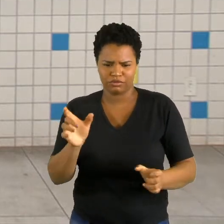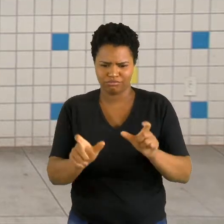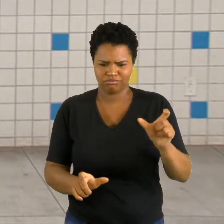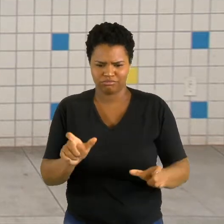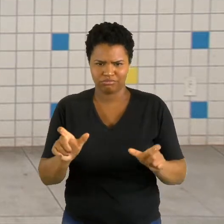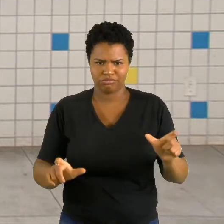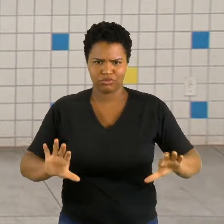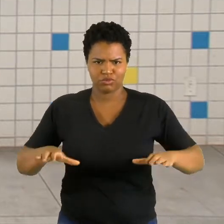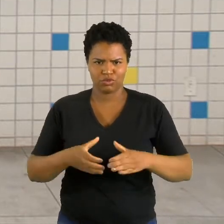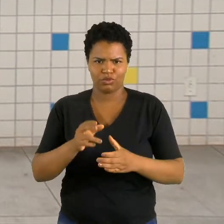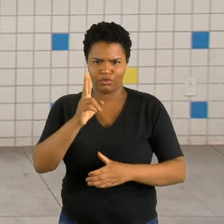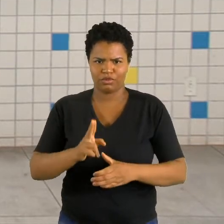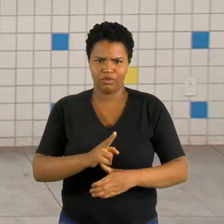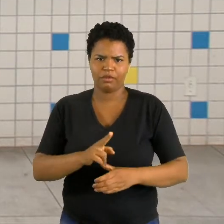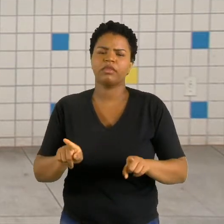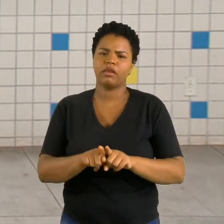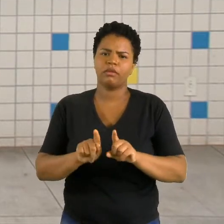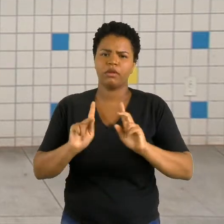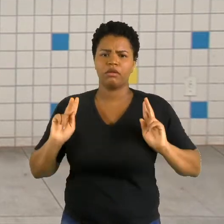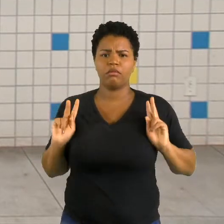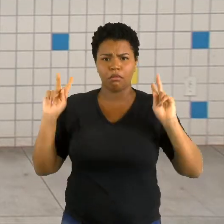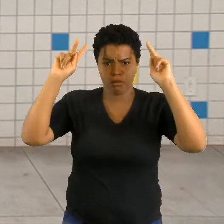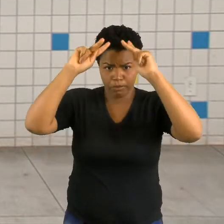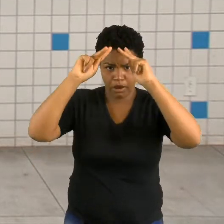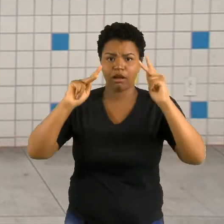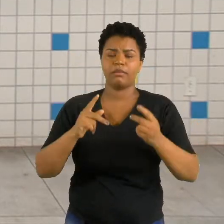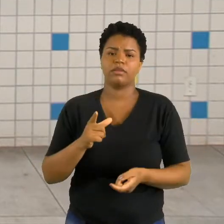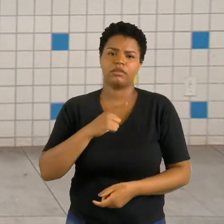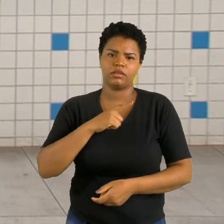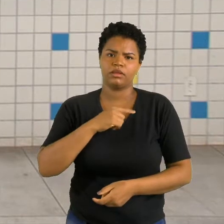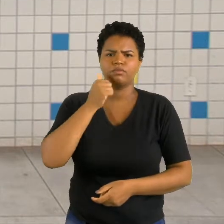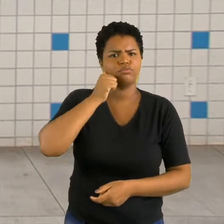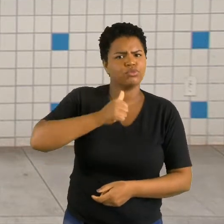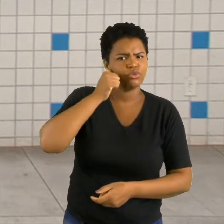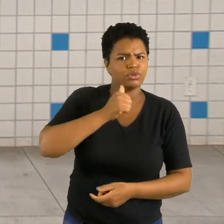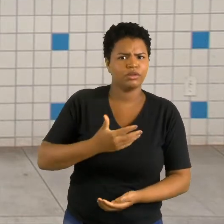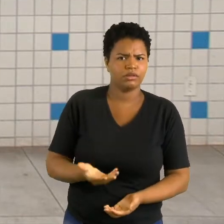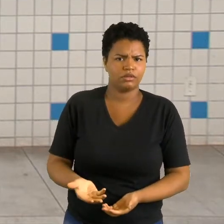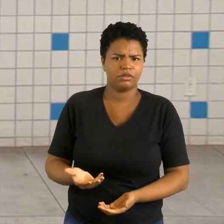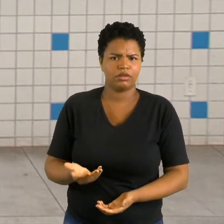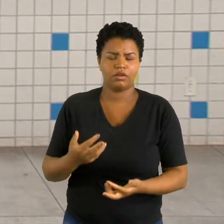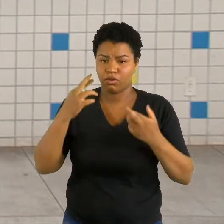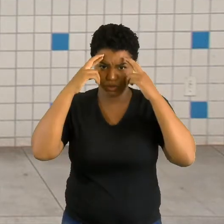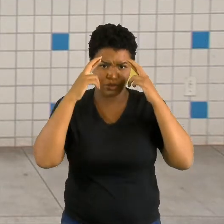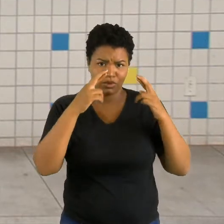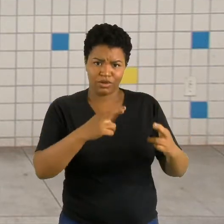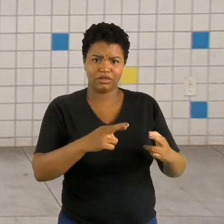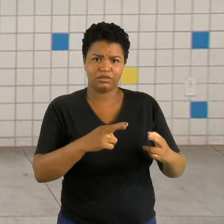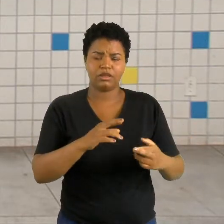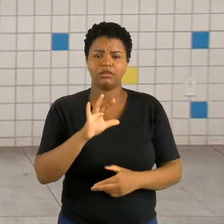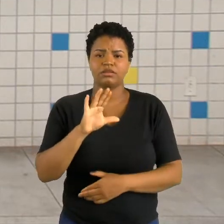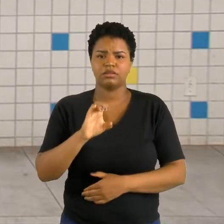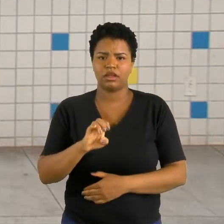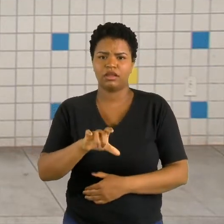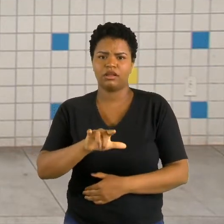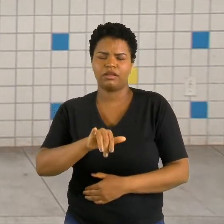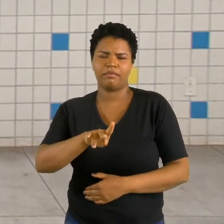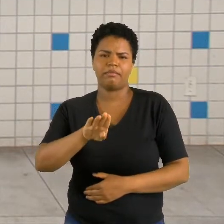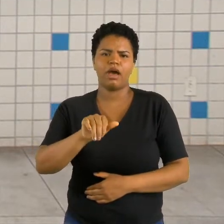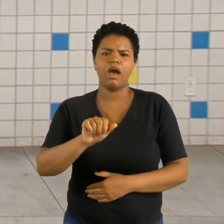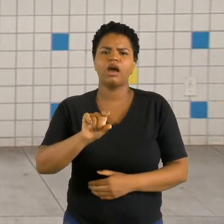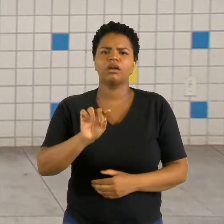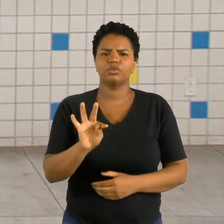até mesmo papas, eles tinham mulheres, ou seja, eles não respeitavam o celibato. O celibato,